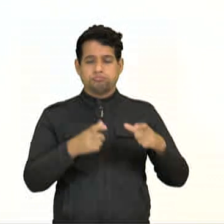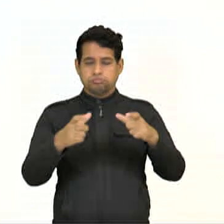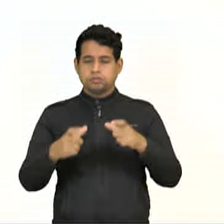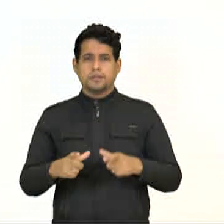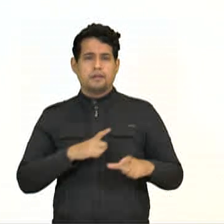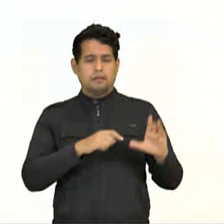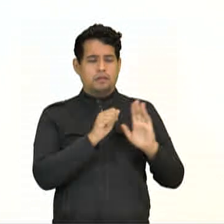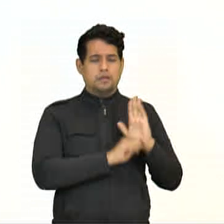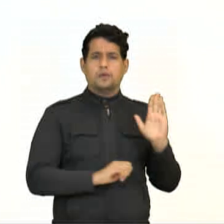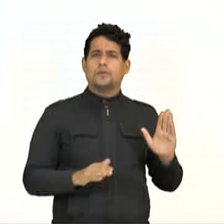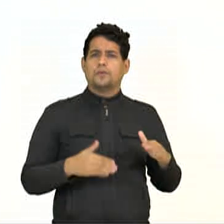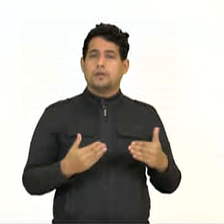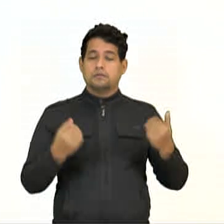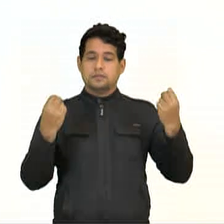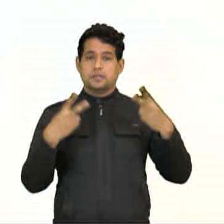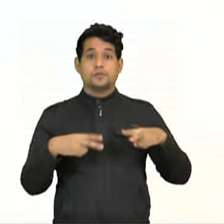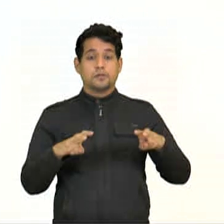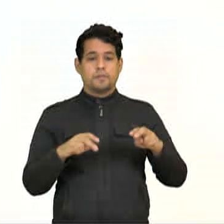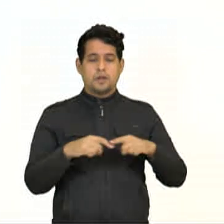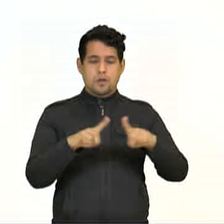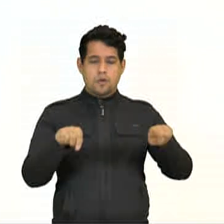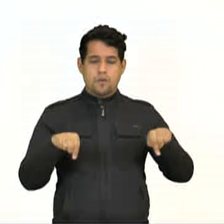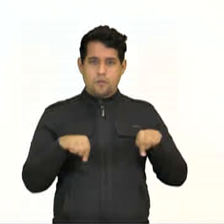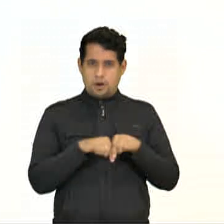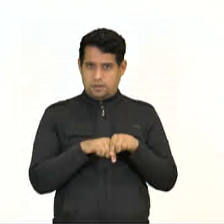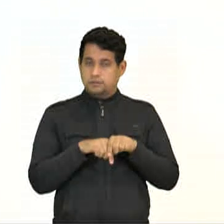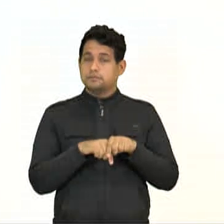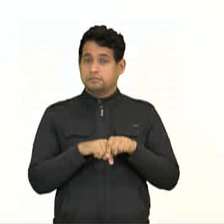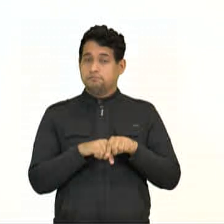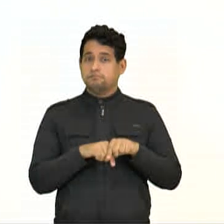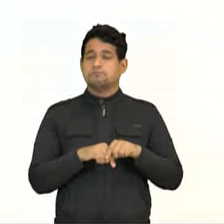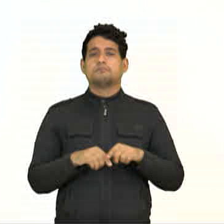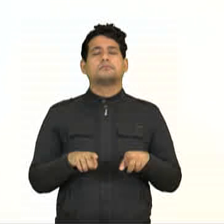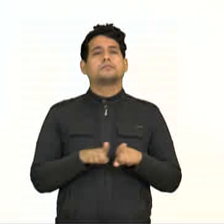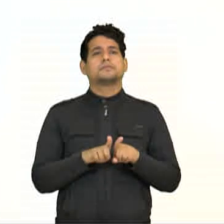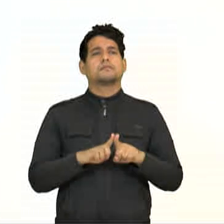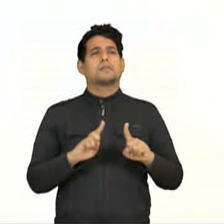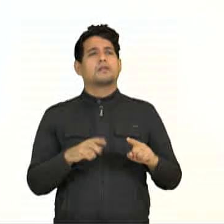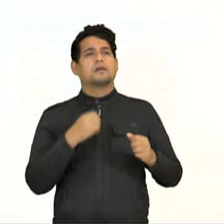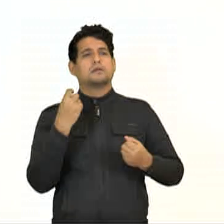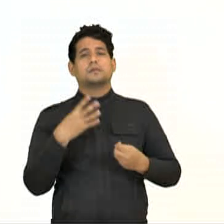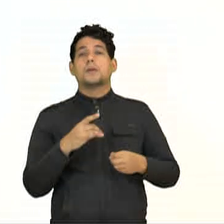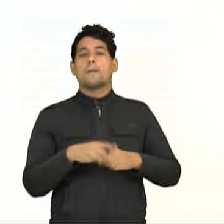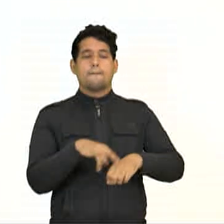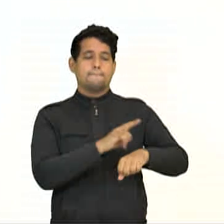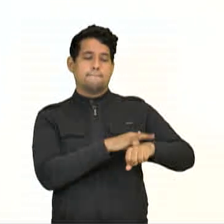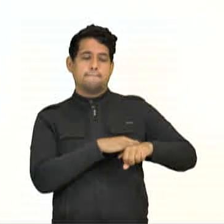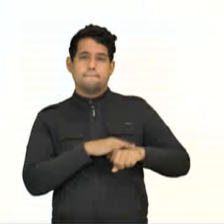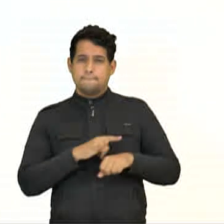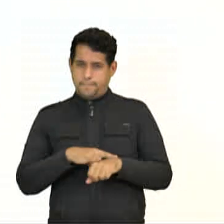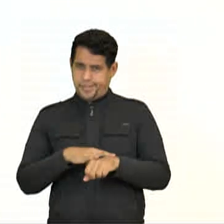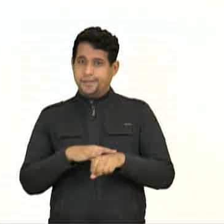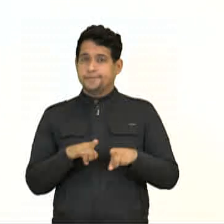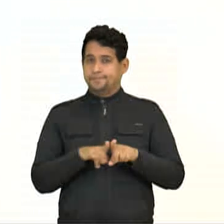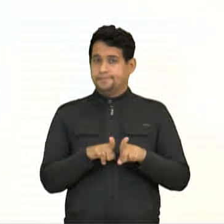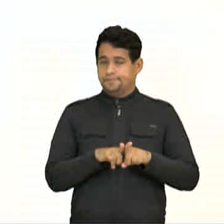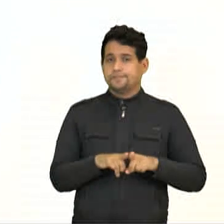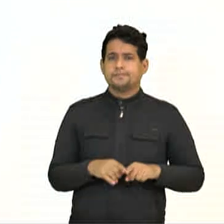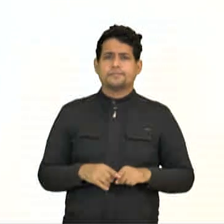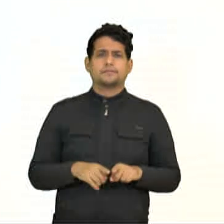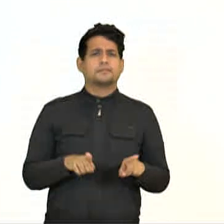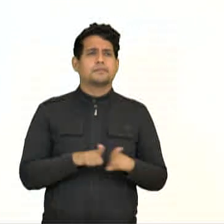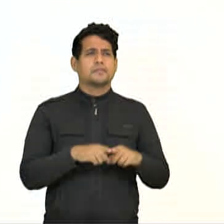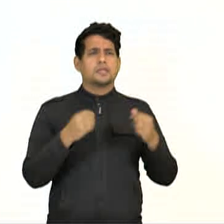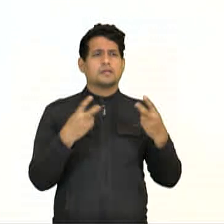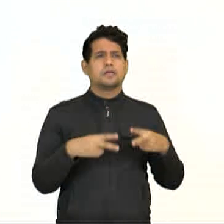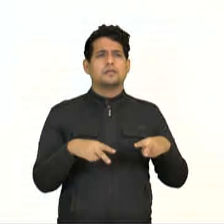mencionados no texto? Ela fala sobre quarto, bed. Ela fala sobre banheiro, bath. Ela